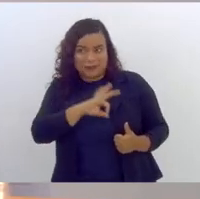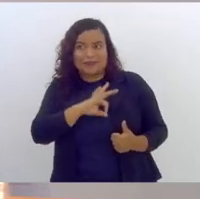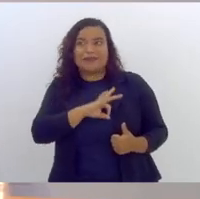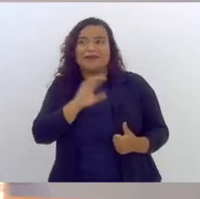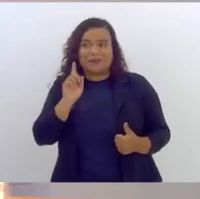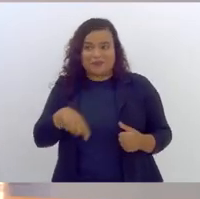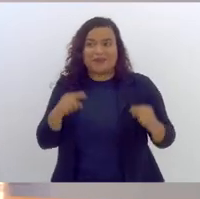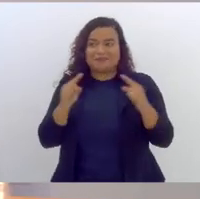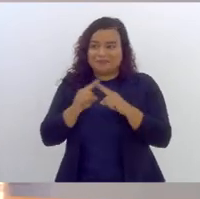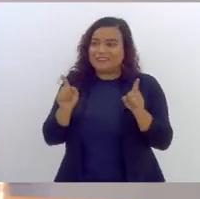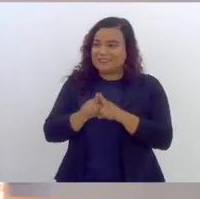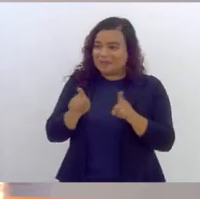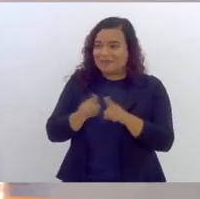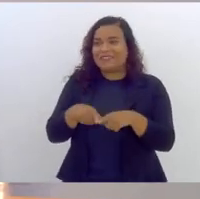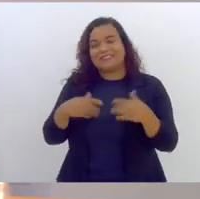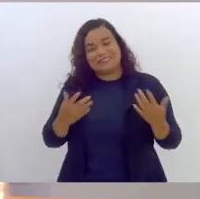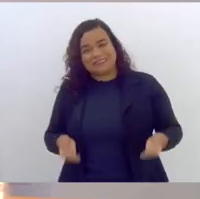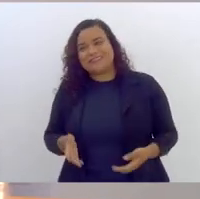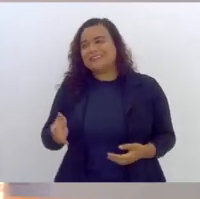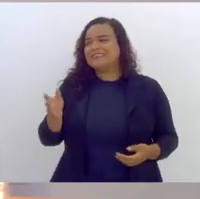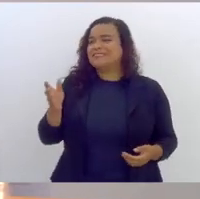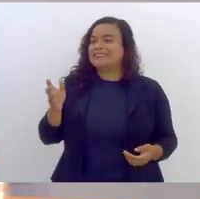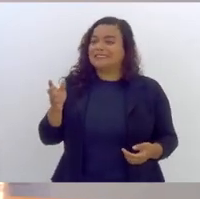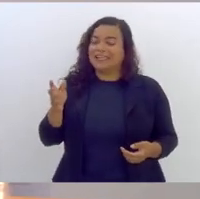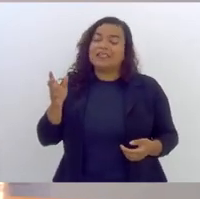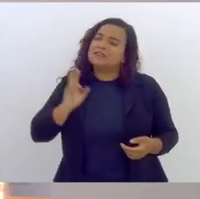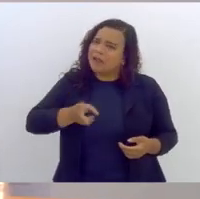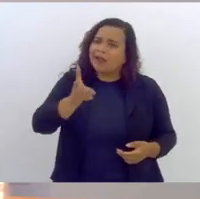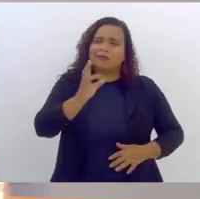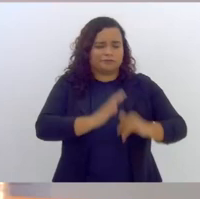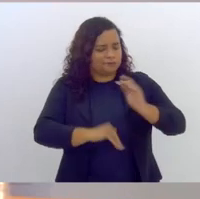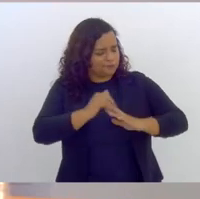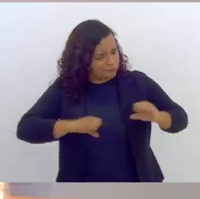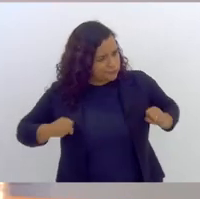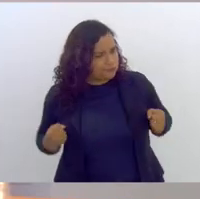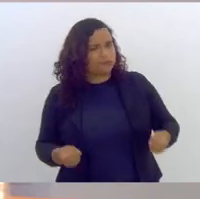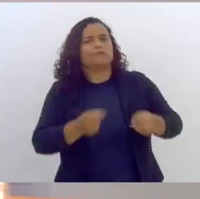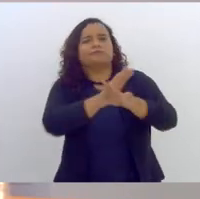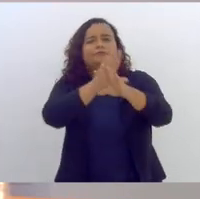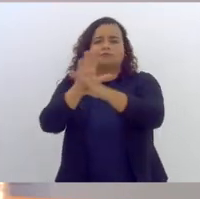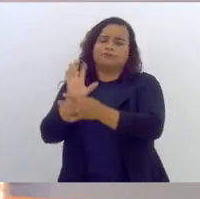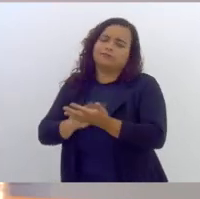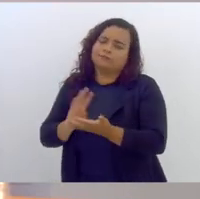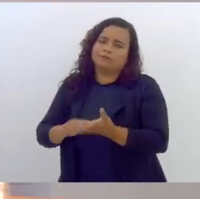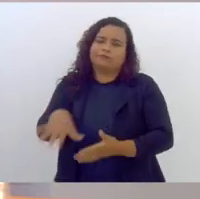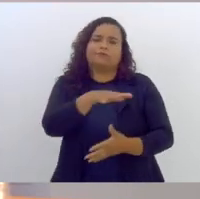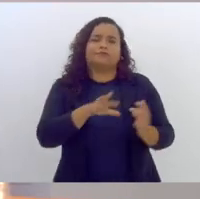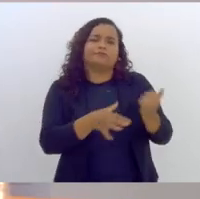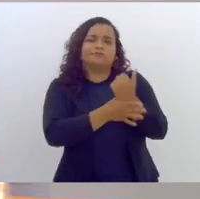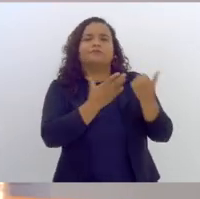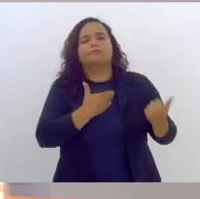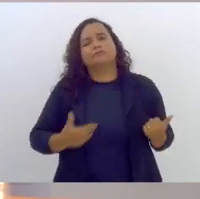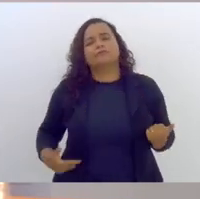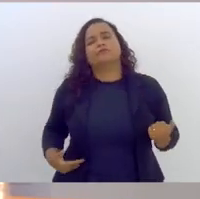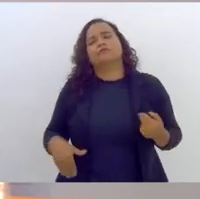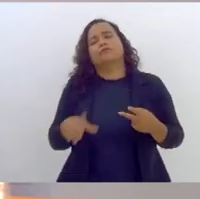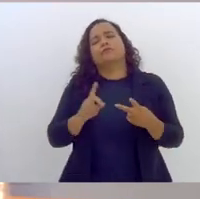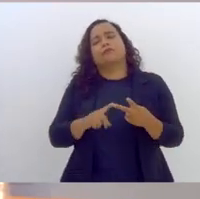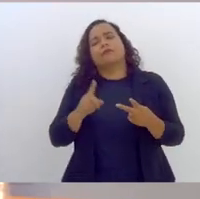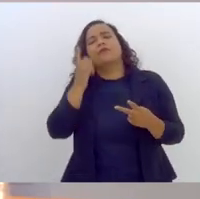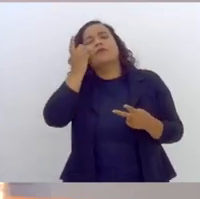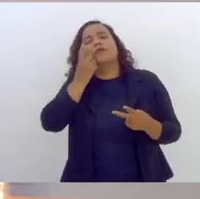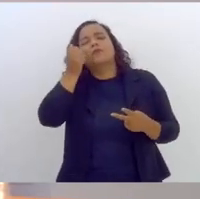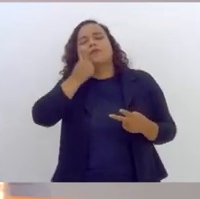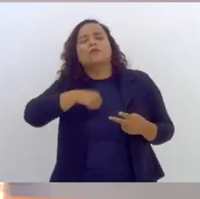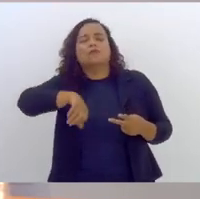É bom que se diga isso sempre está bastante envolvido com as pautas na área de segurança pública a